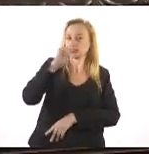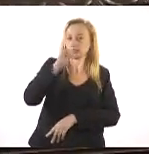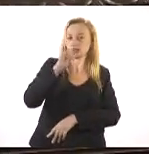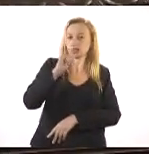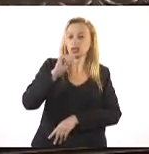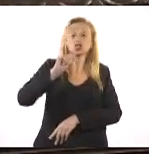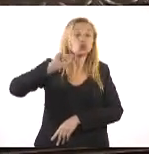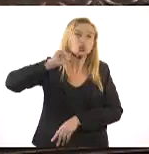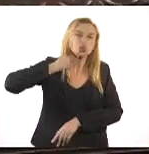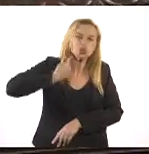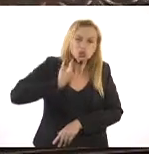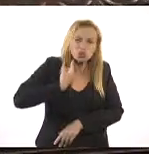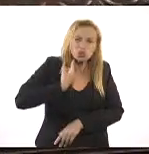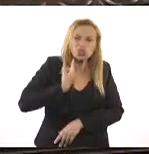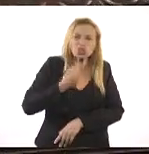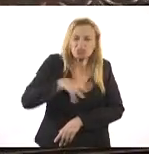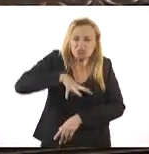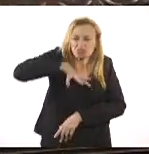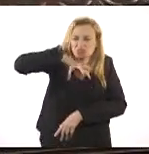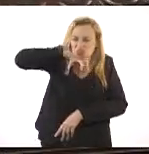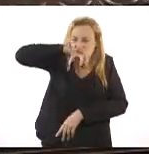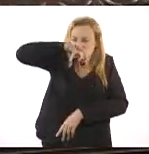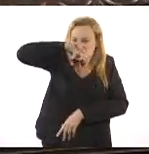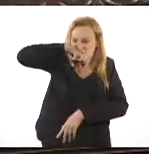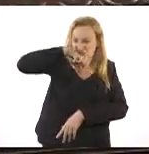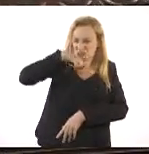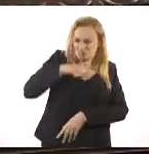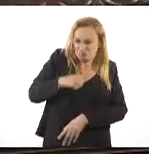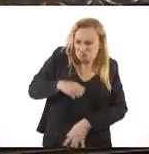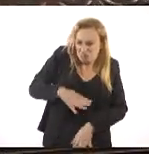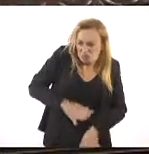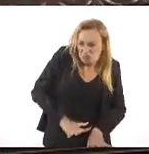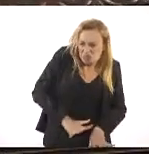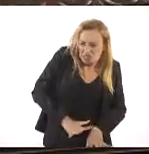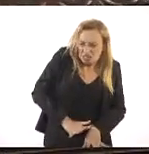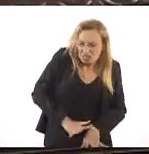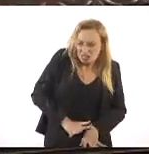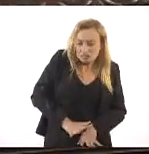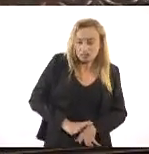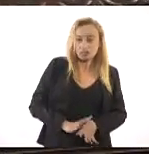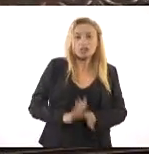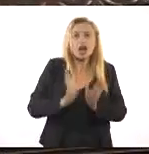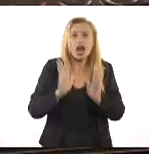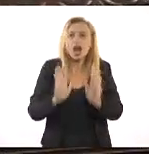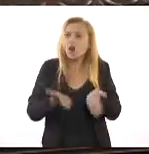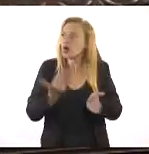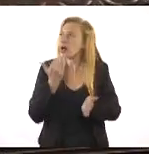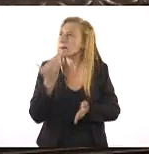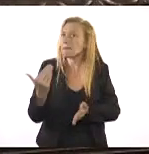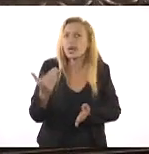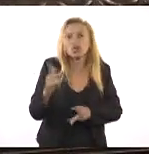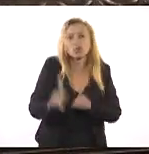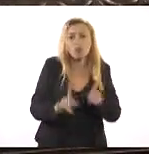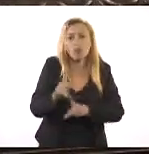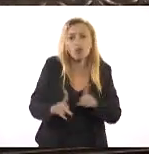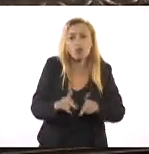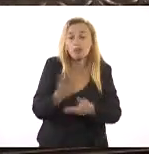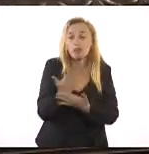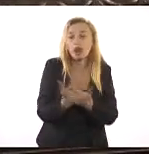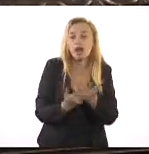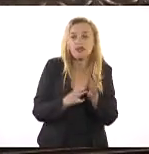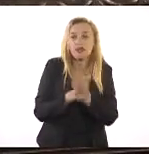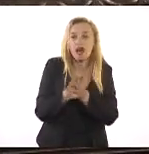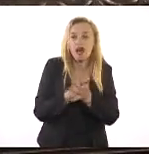de fezes, água com gosto de barro. E agora a gente pede à população para lavar